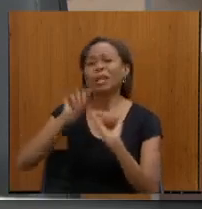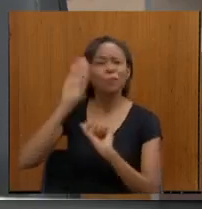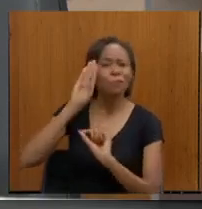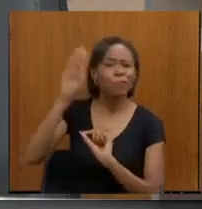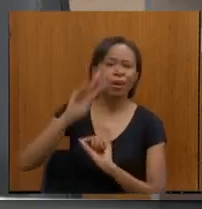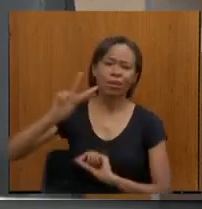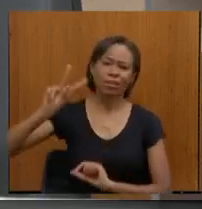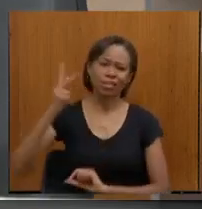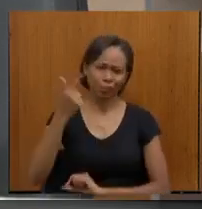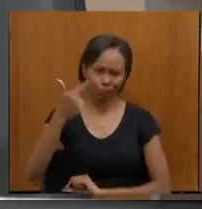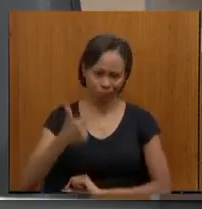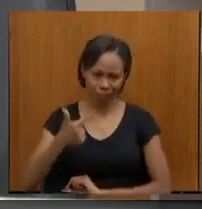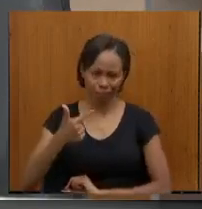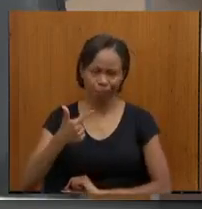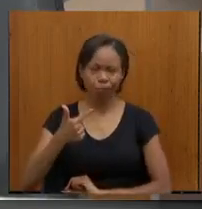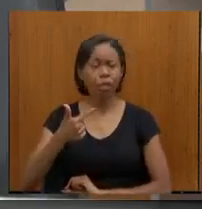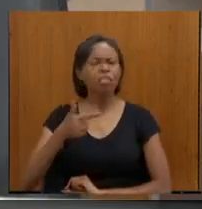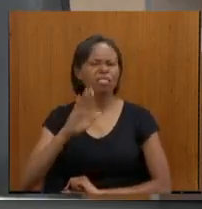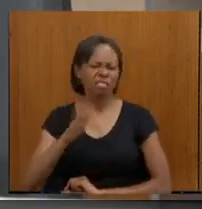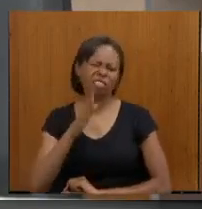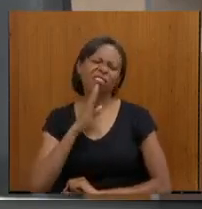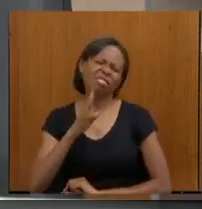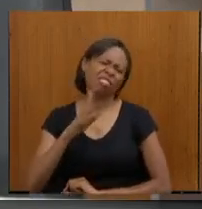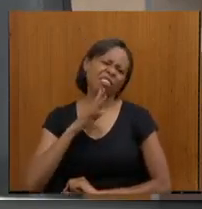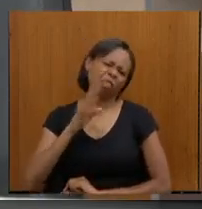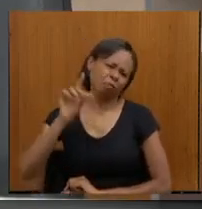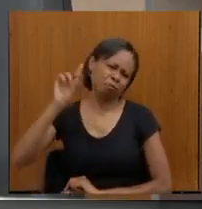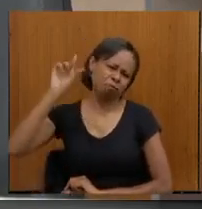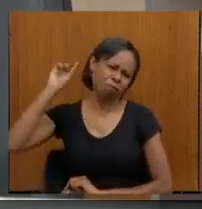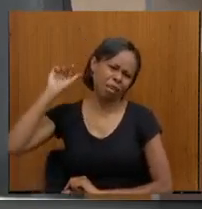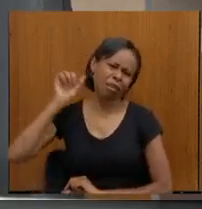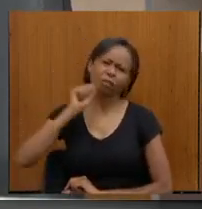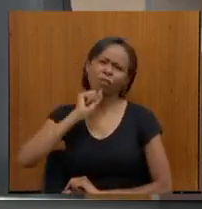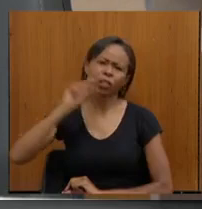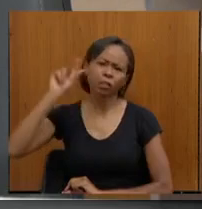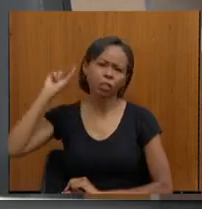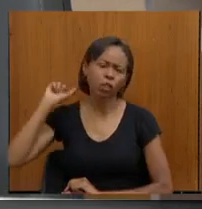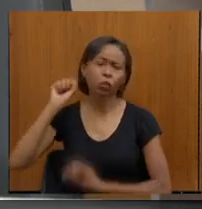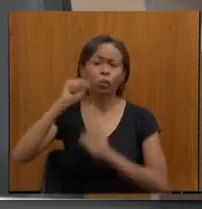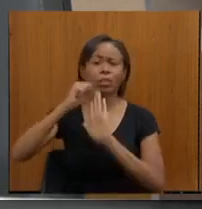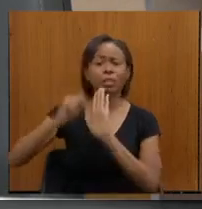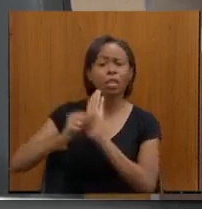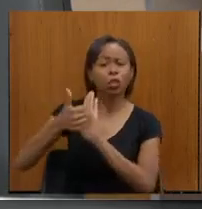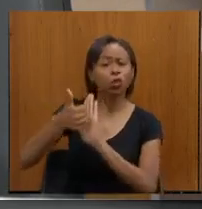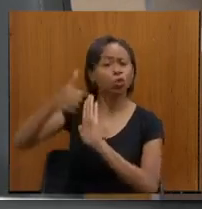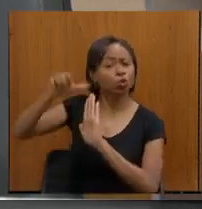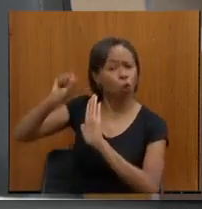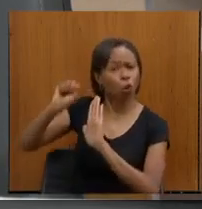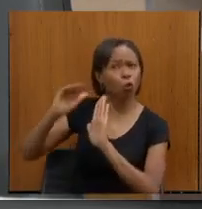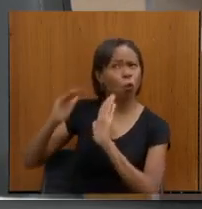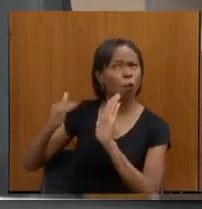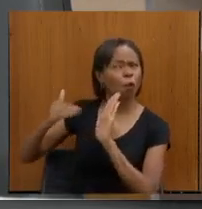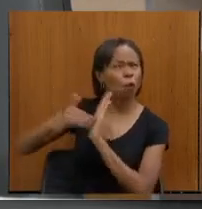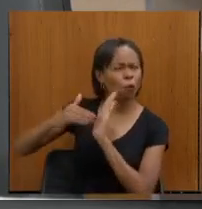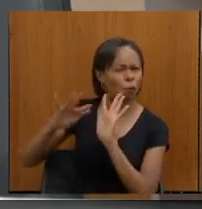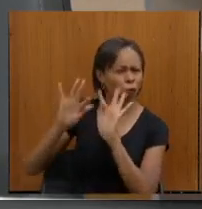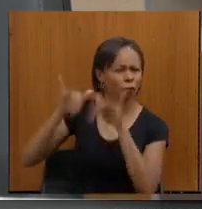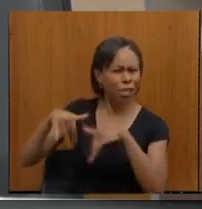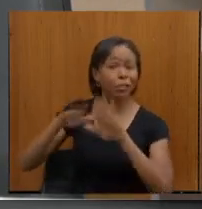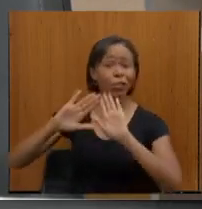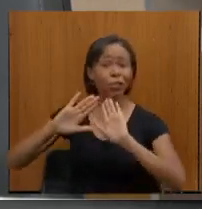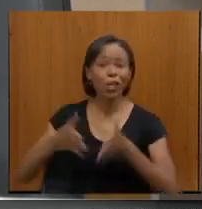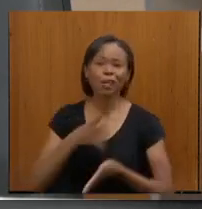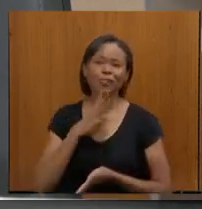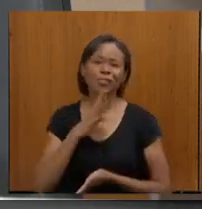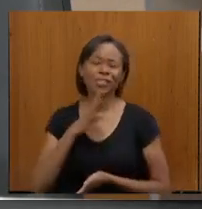homem há muito tempo na realidade é já desde o final do século 18 e já se conhecia o hidrogênio e foi